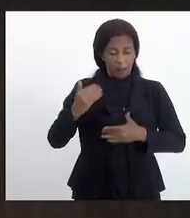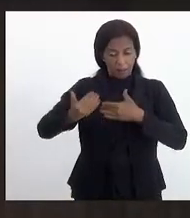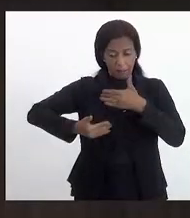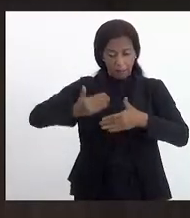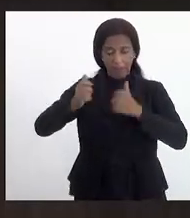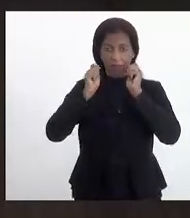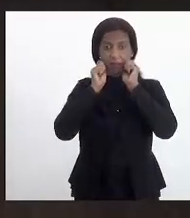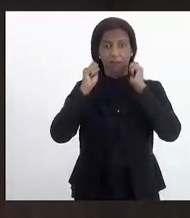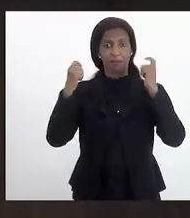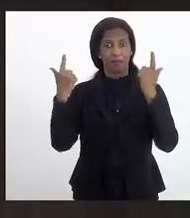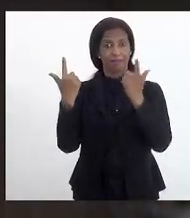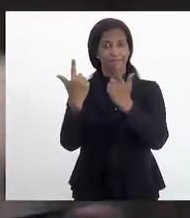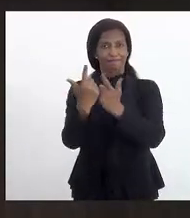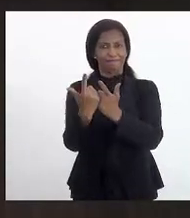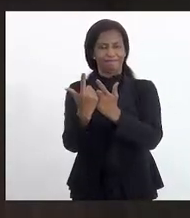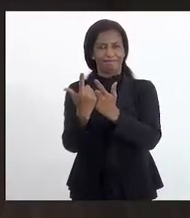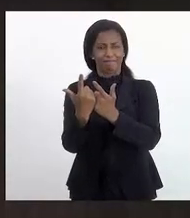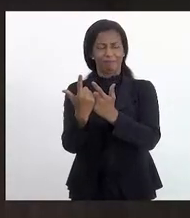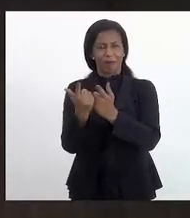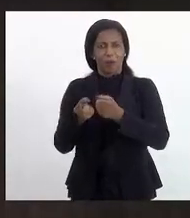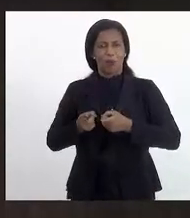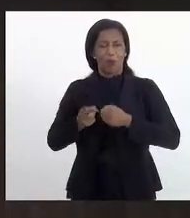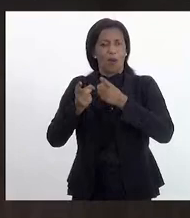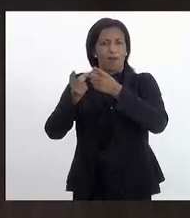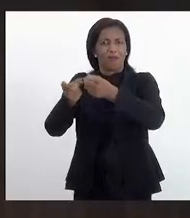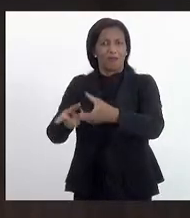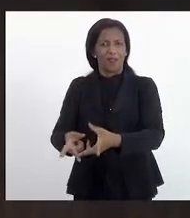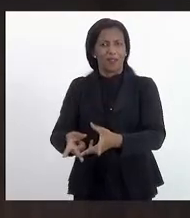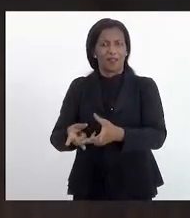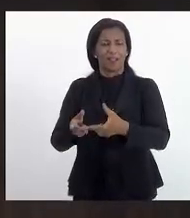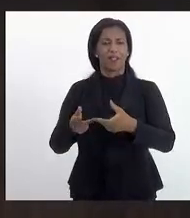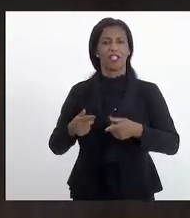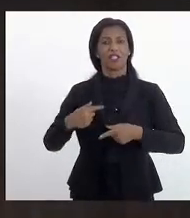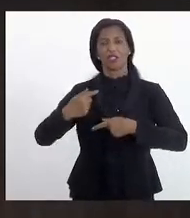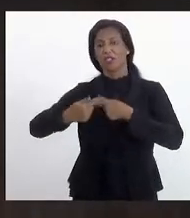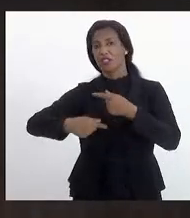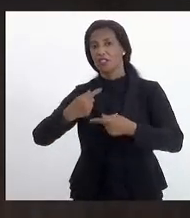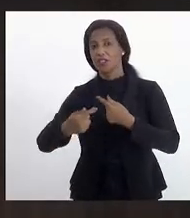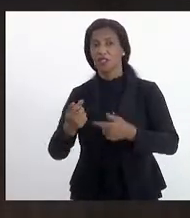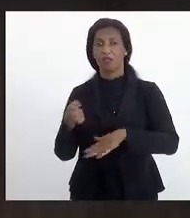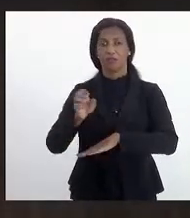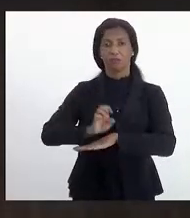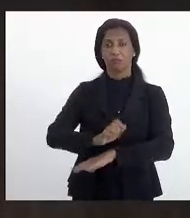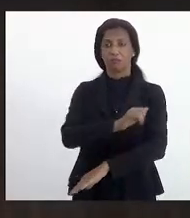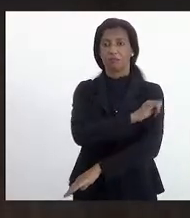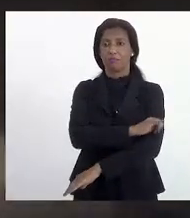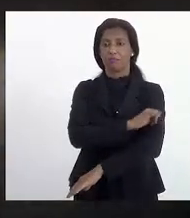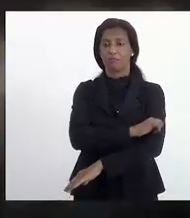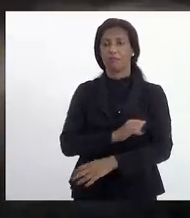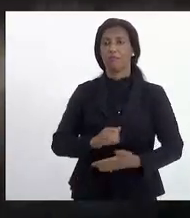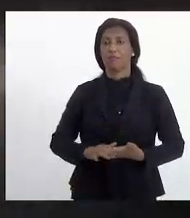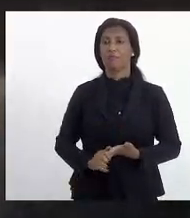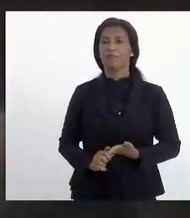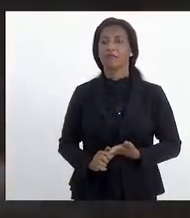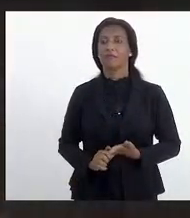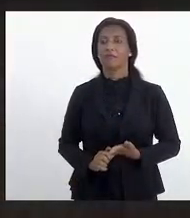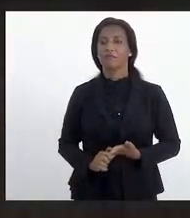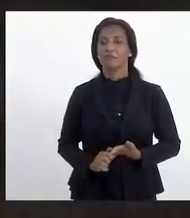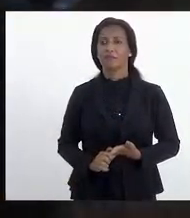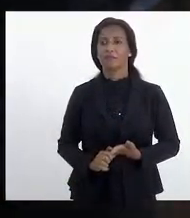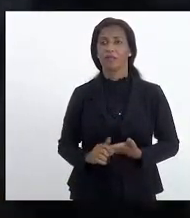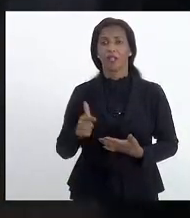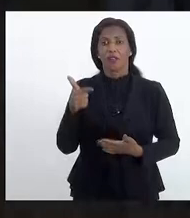Assembleia Legislativa com a venda dessa empresa, que gera aí para o estado do Rio de Janeiro cerca de